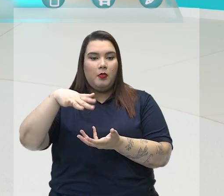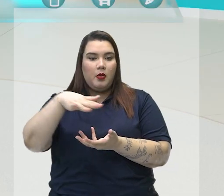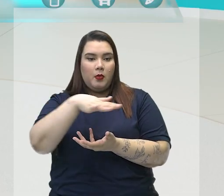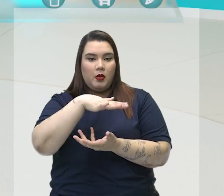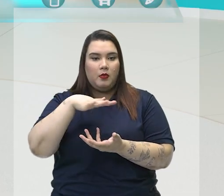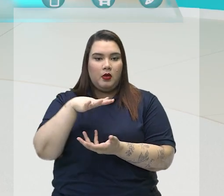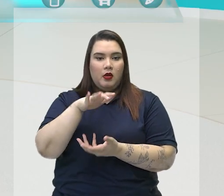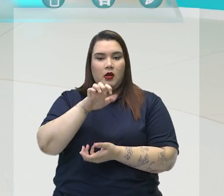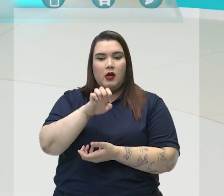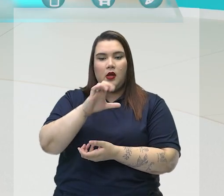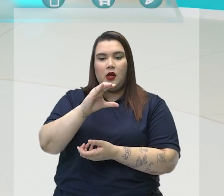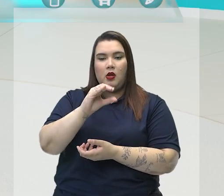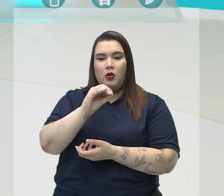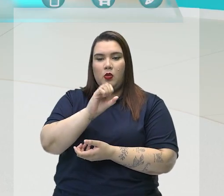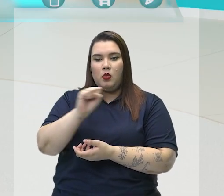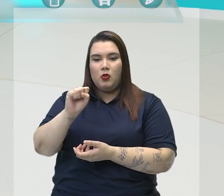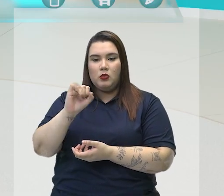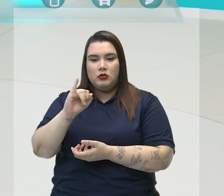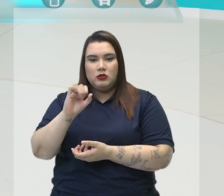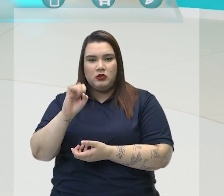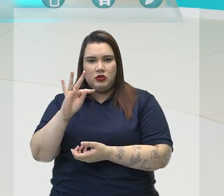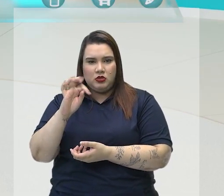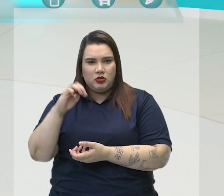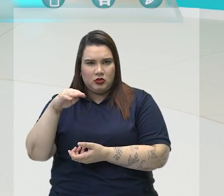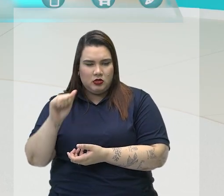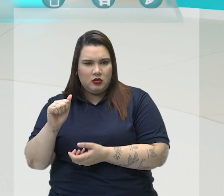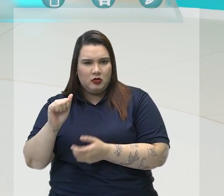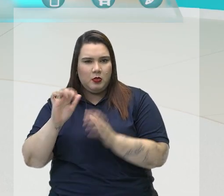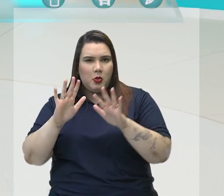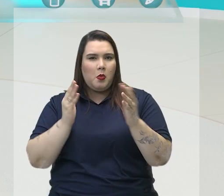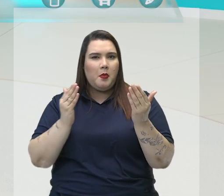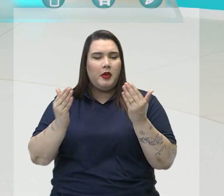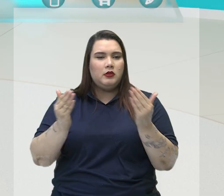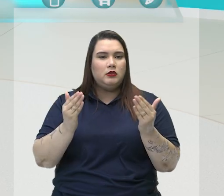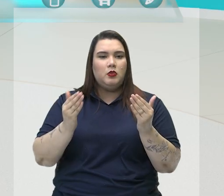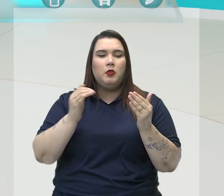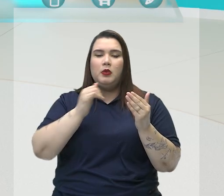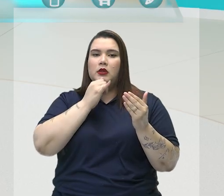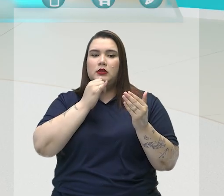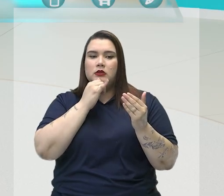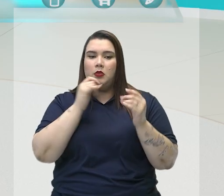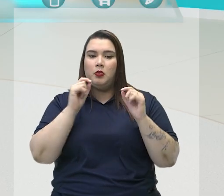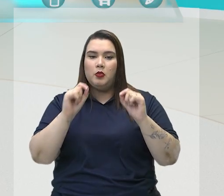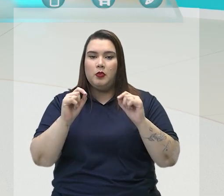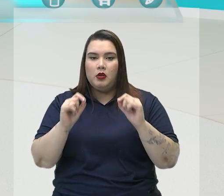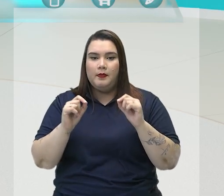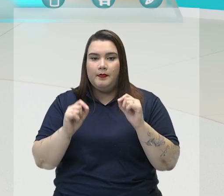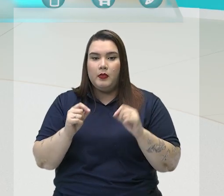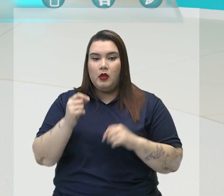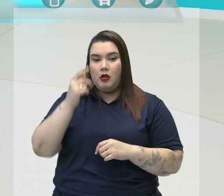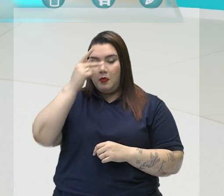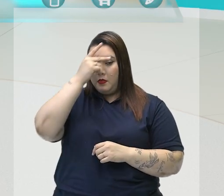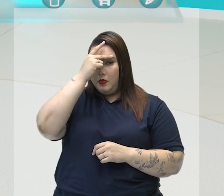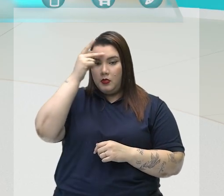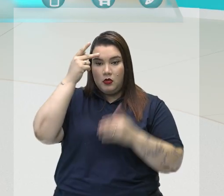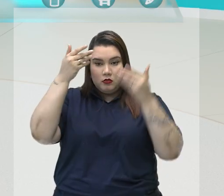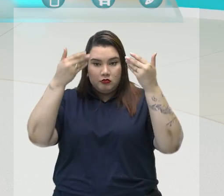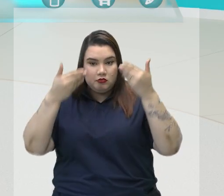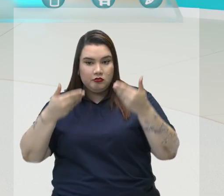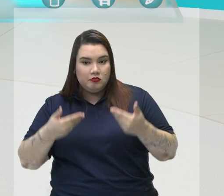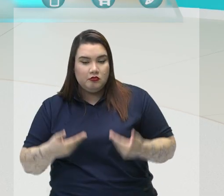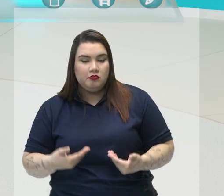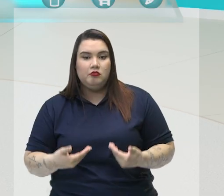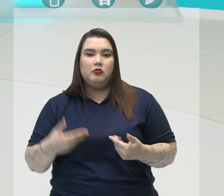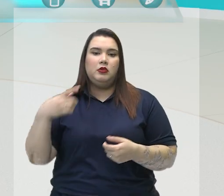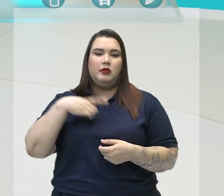se fôssemos vários micromundos. Afinal, uma pessoa carrega em